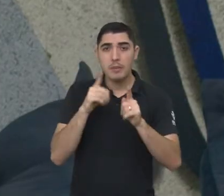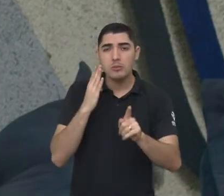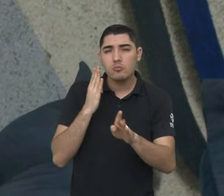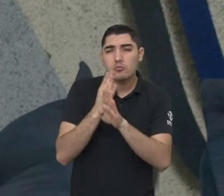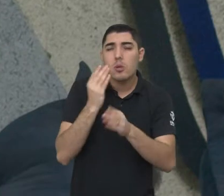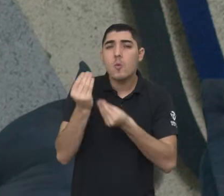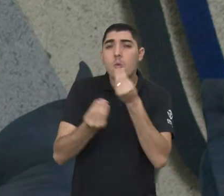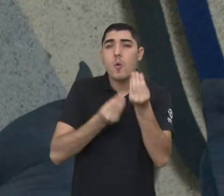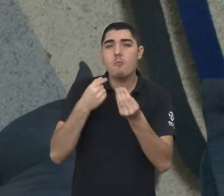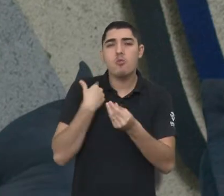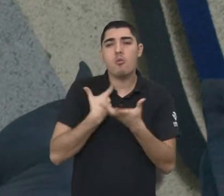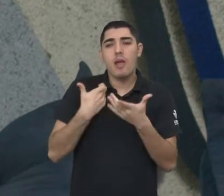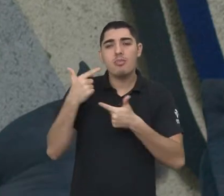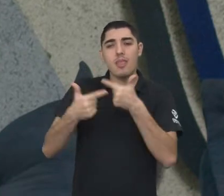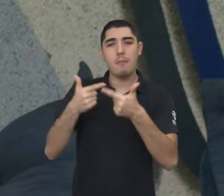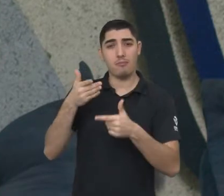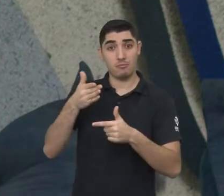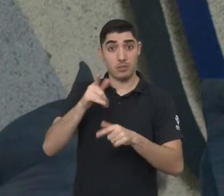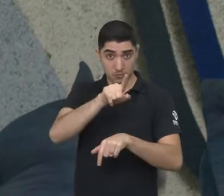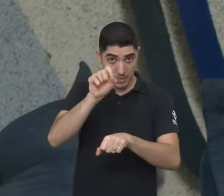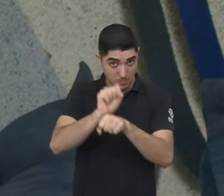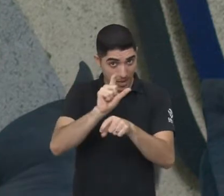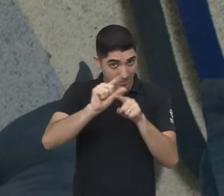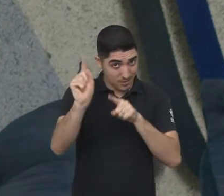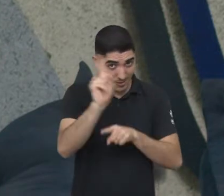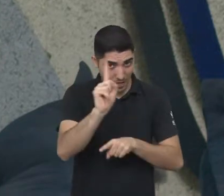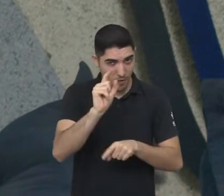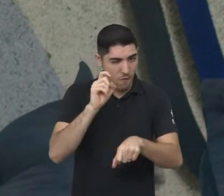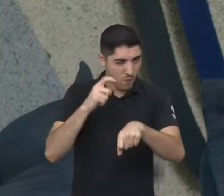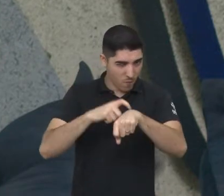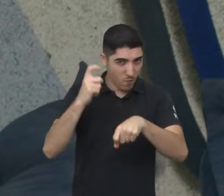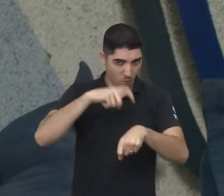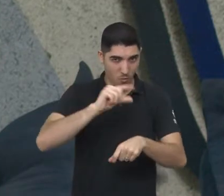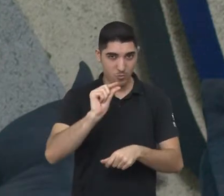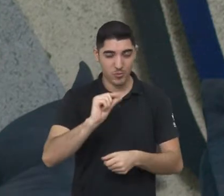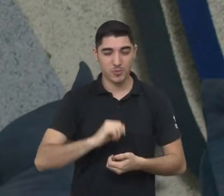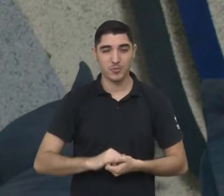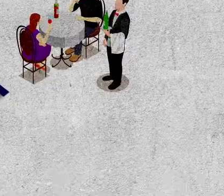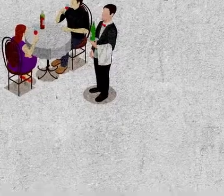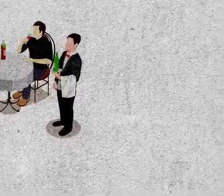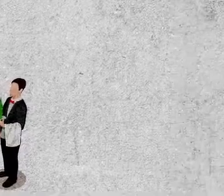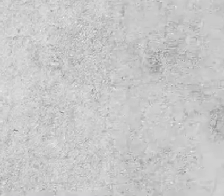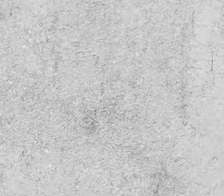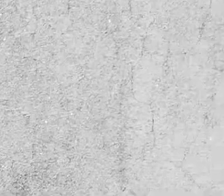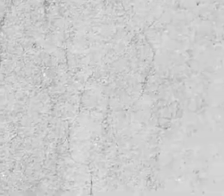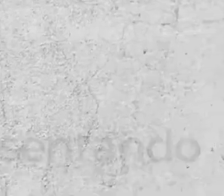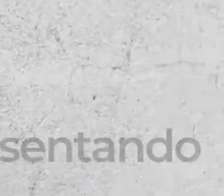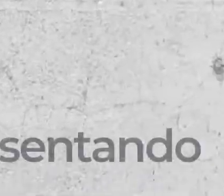fazer parte dessa carreira tão importante. Fica com a gente, voltamos em um instante.